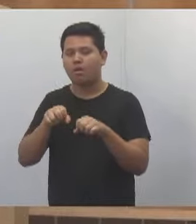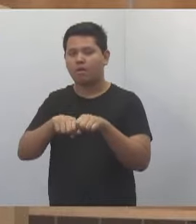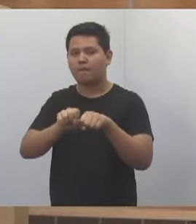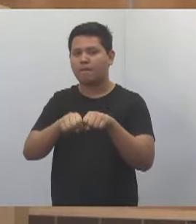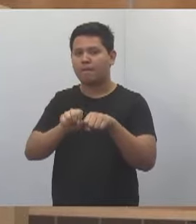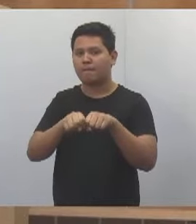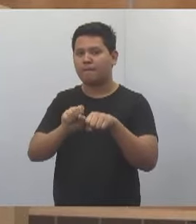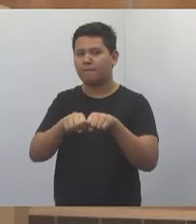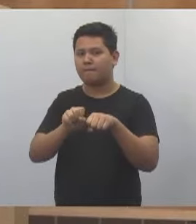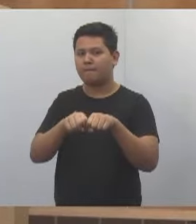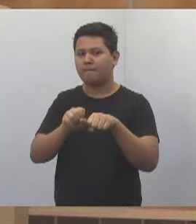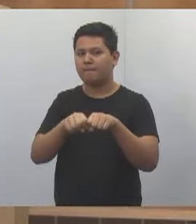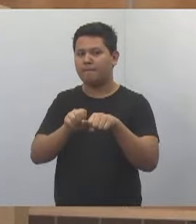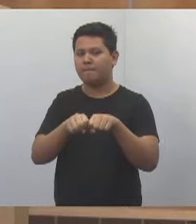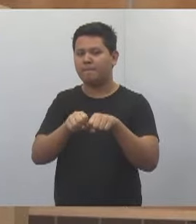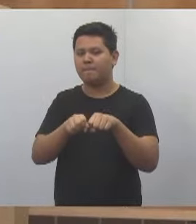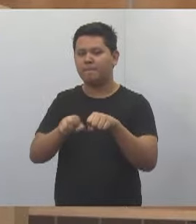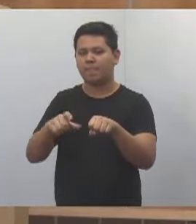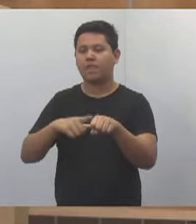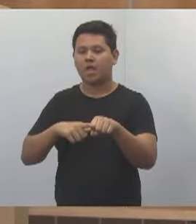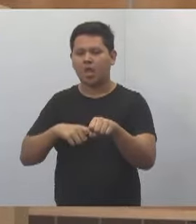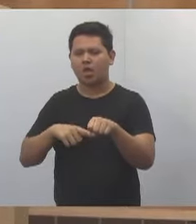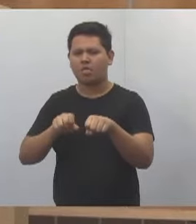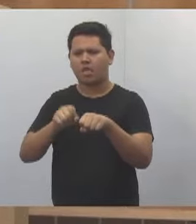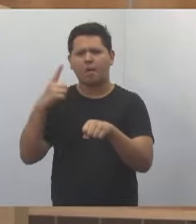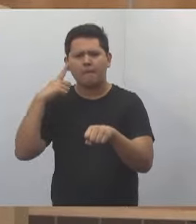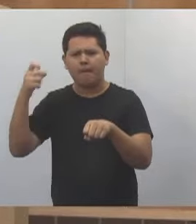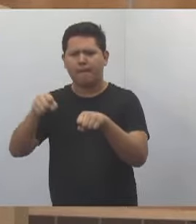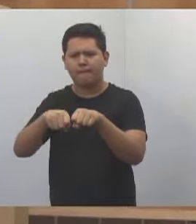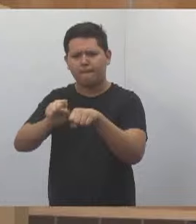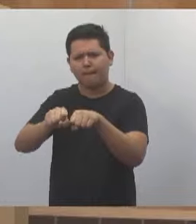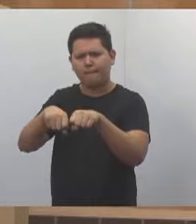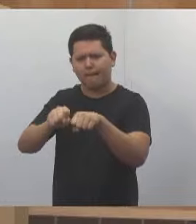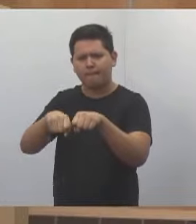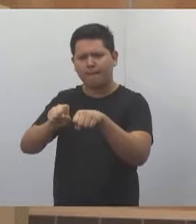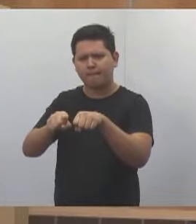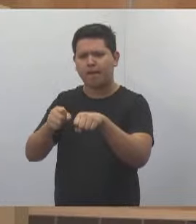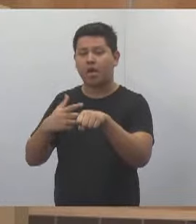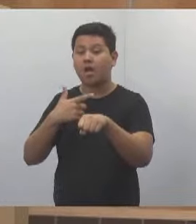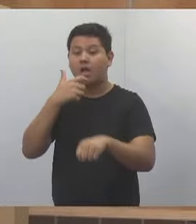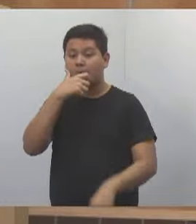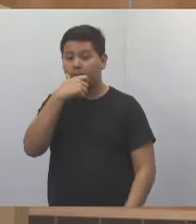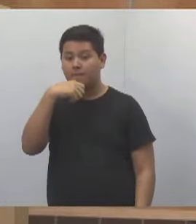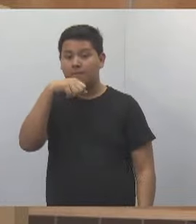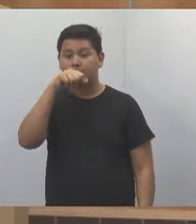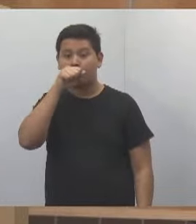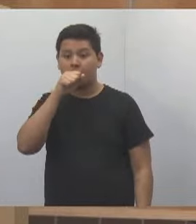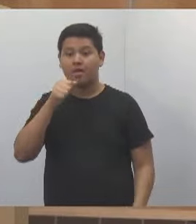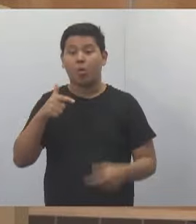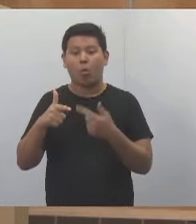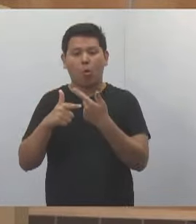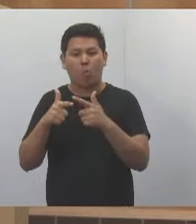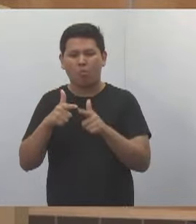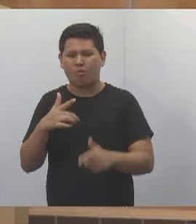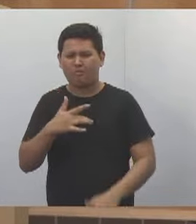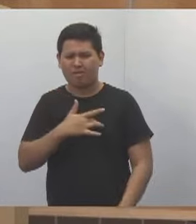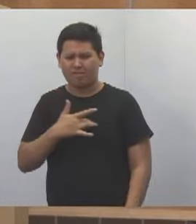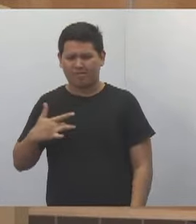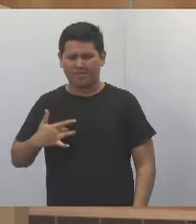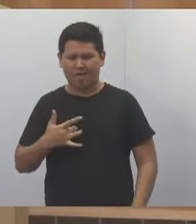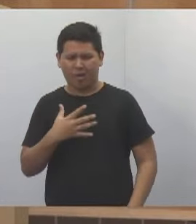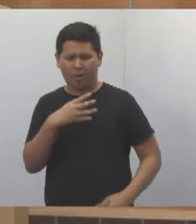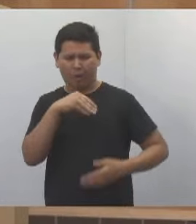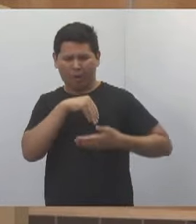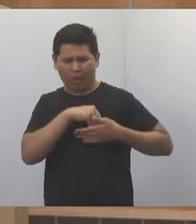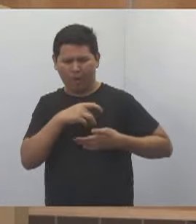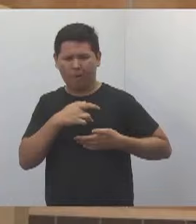aqueles pipoca, né? Pá, pá, pá. Gente, minha mãe já estava com um problema sério no coração, em